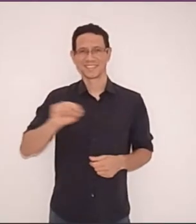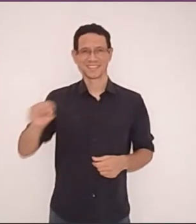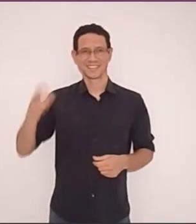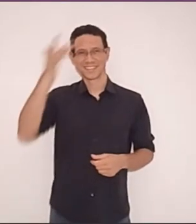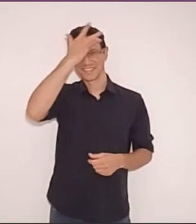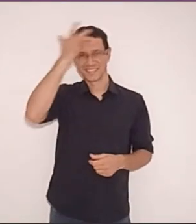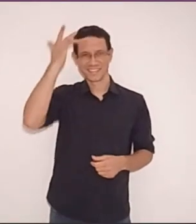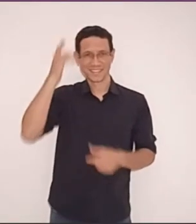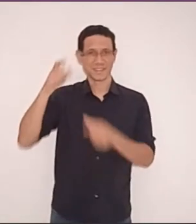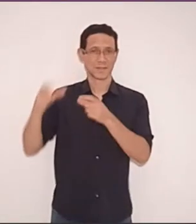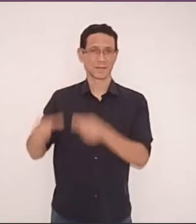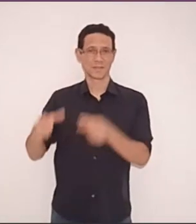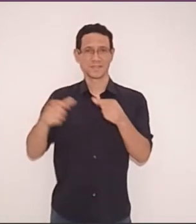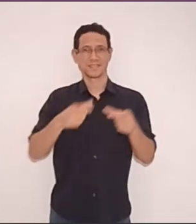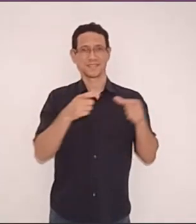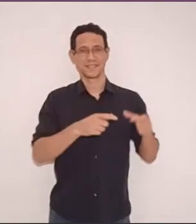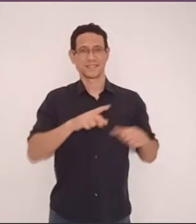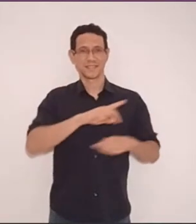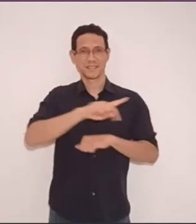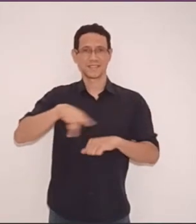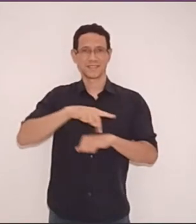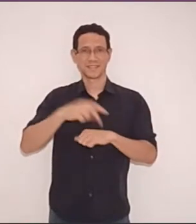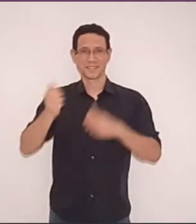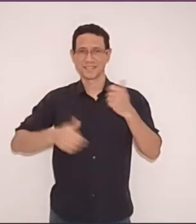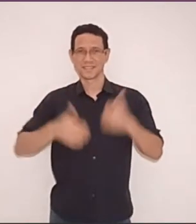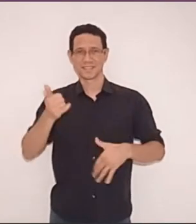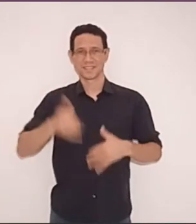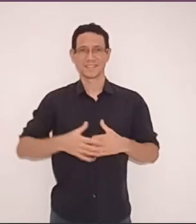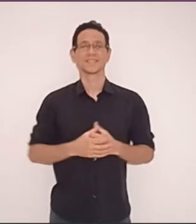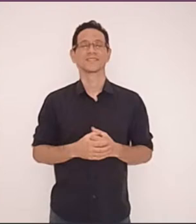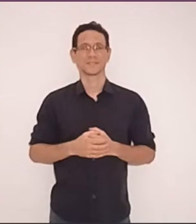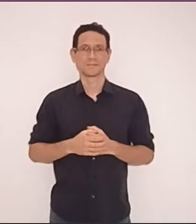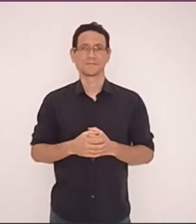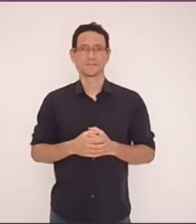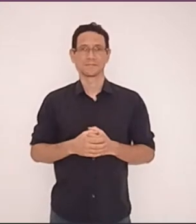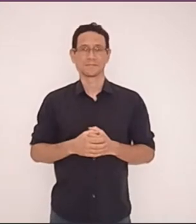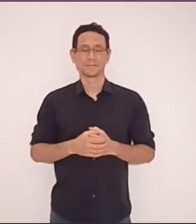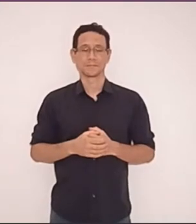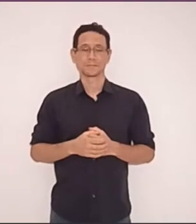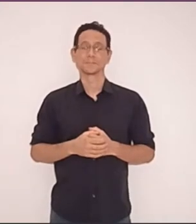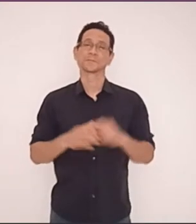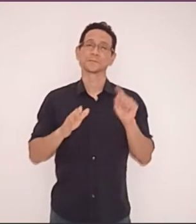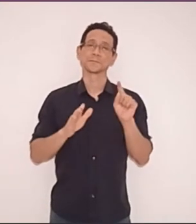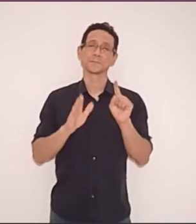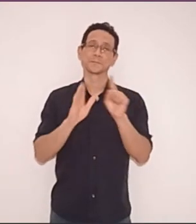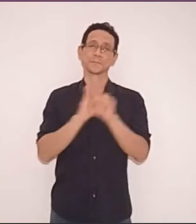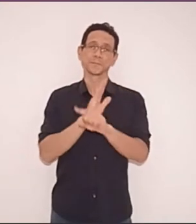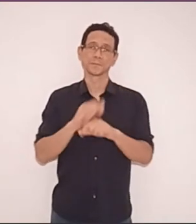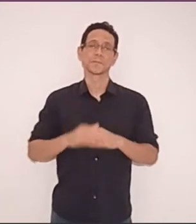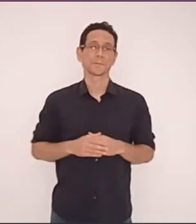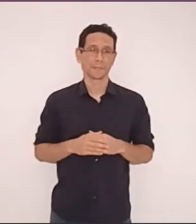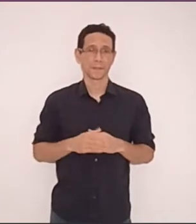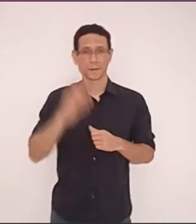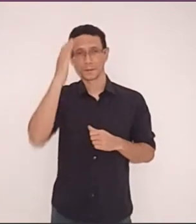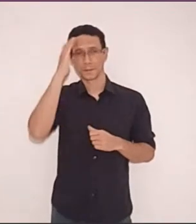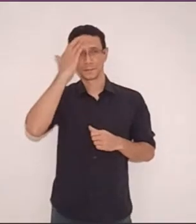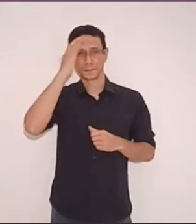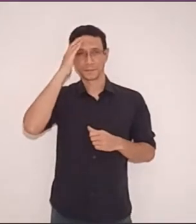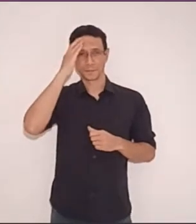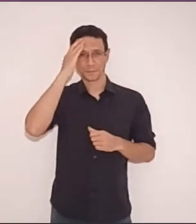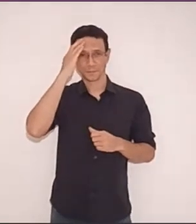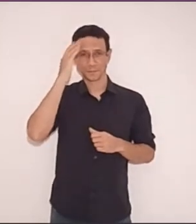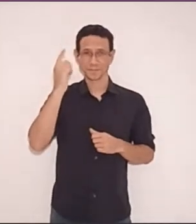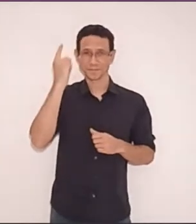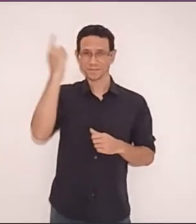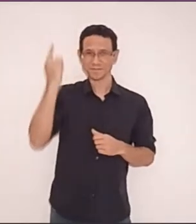pessoas de várias regiões do País Aqui se manifestando mas eu coloco para vocês nem entendendo a trajetória que ela